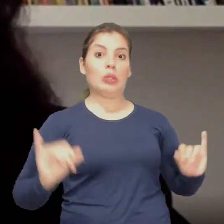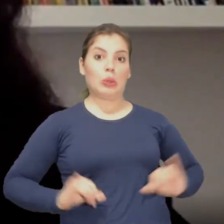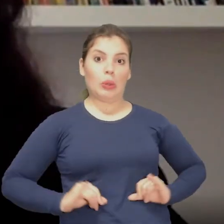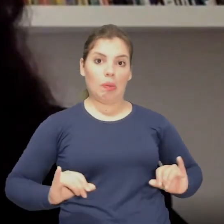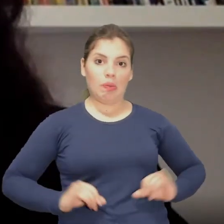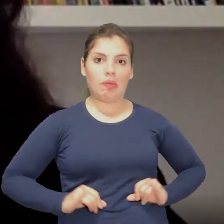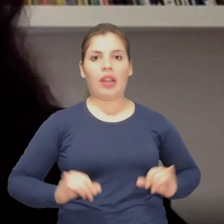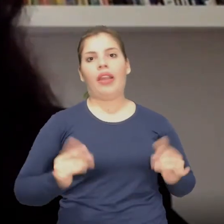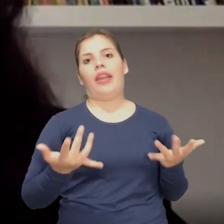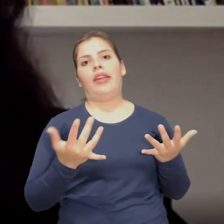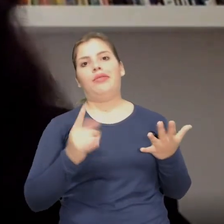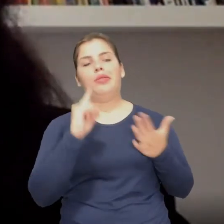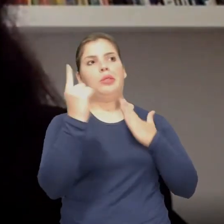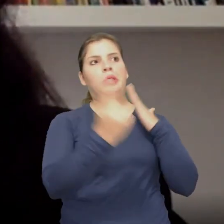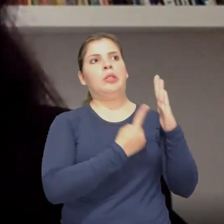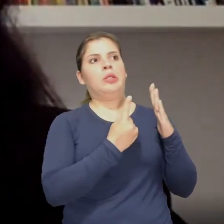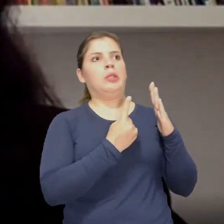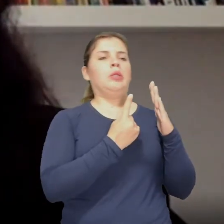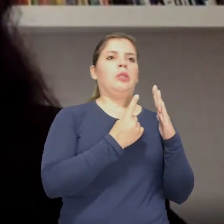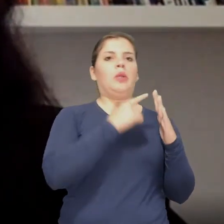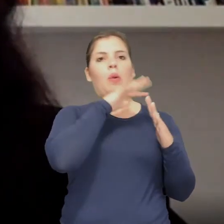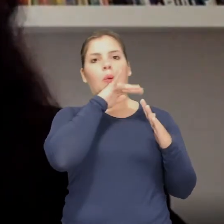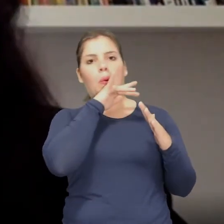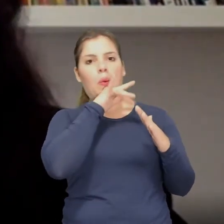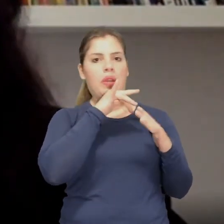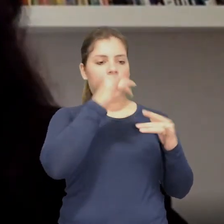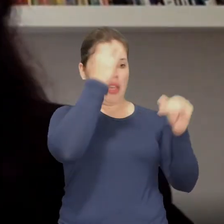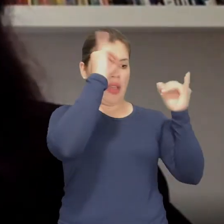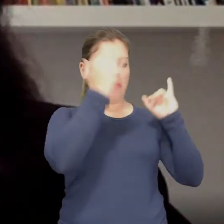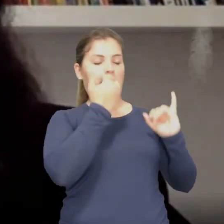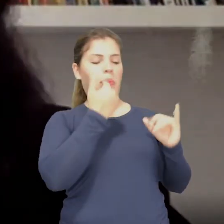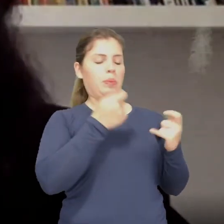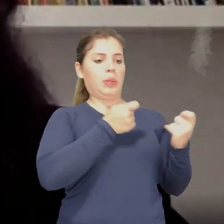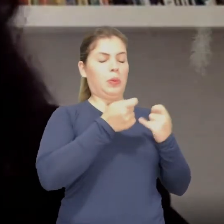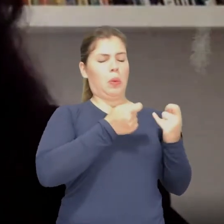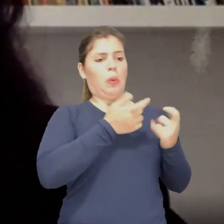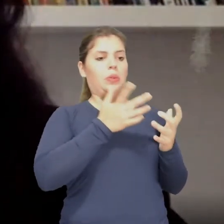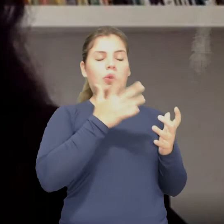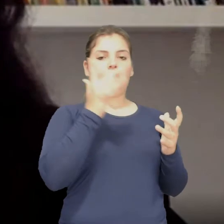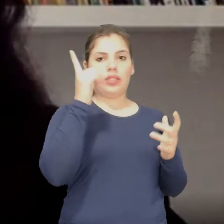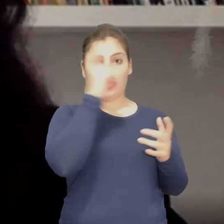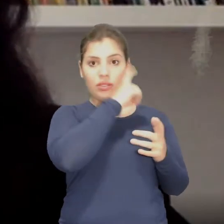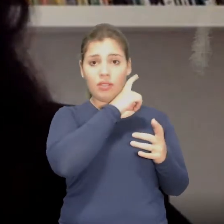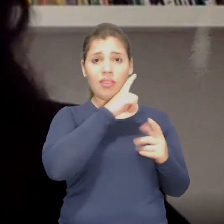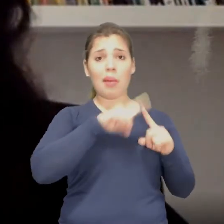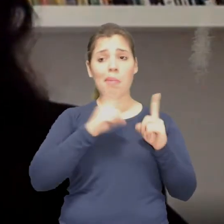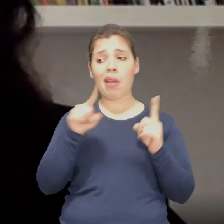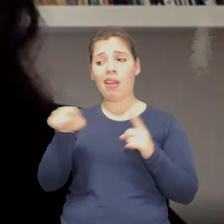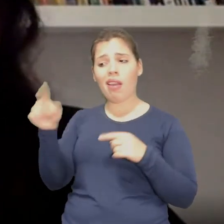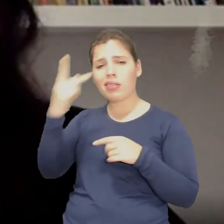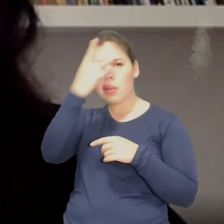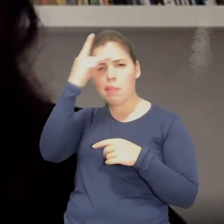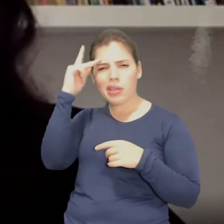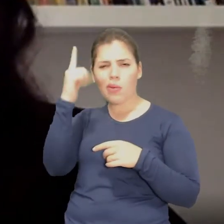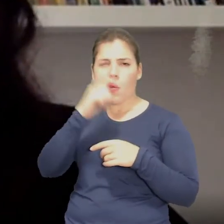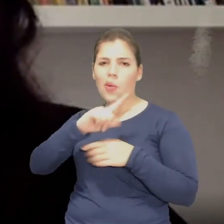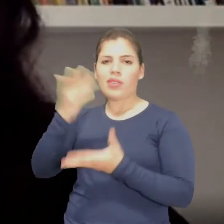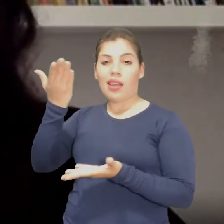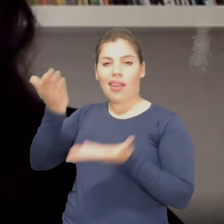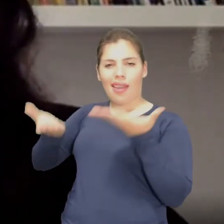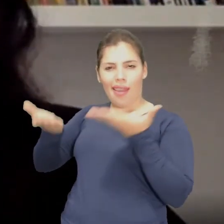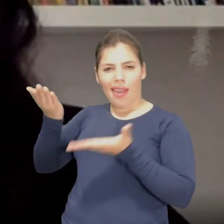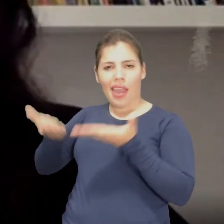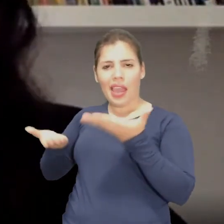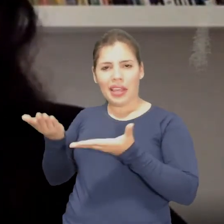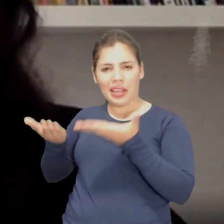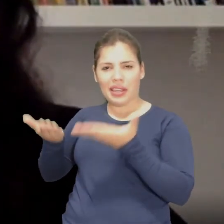ter gente que está sofrendo com a pandemia e com o isolamento social do ponto de vista de dieta, eu acho que as pessoas que